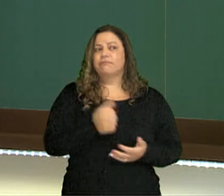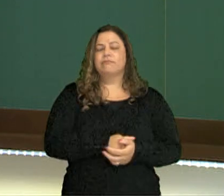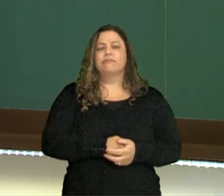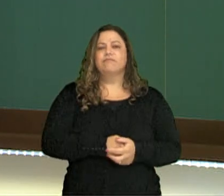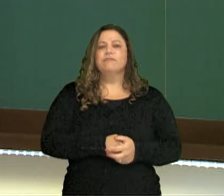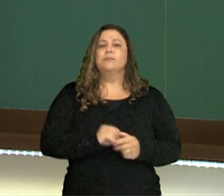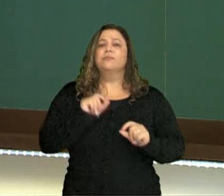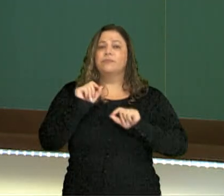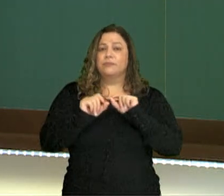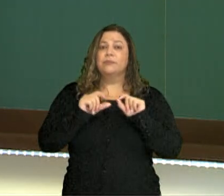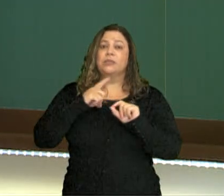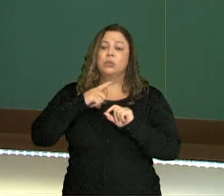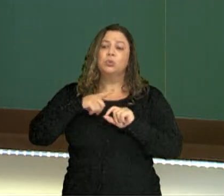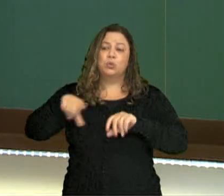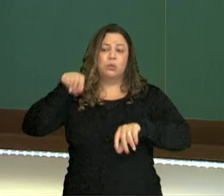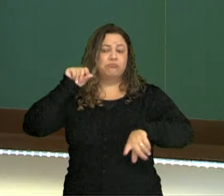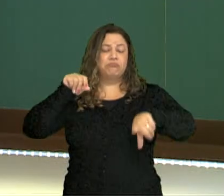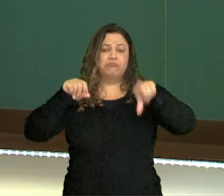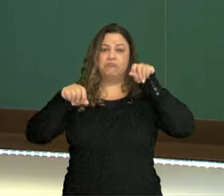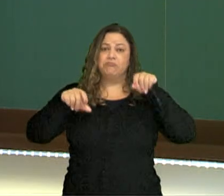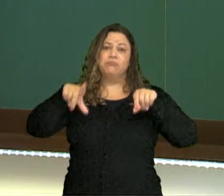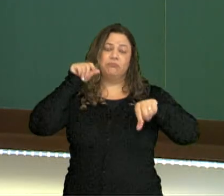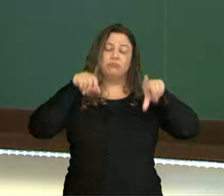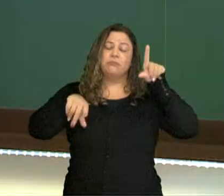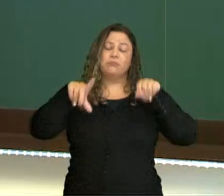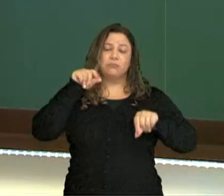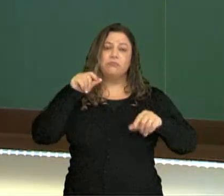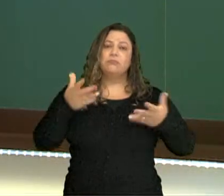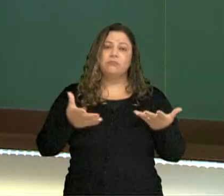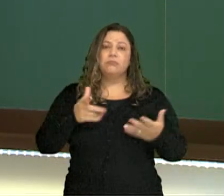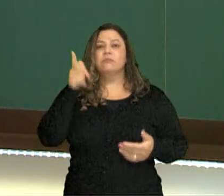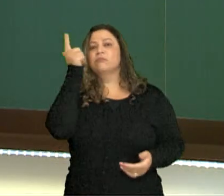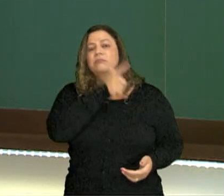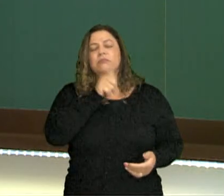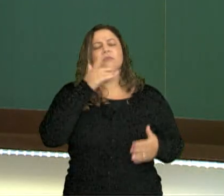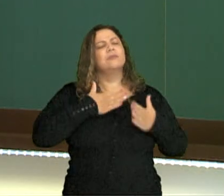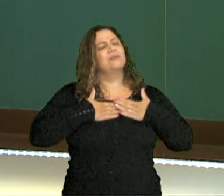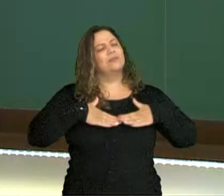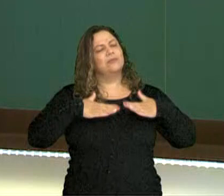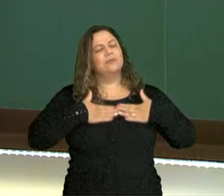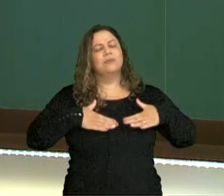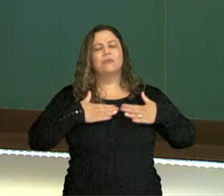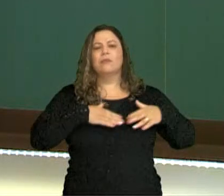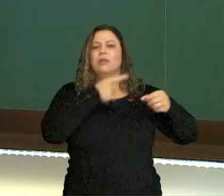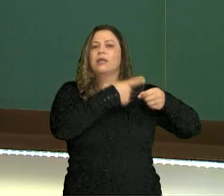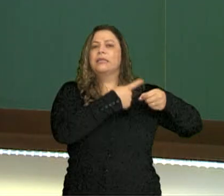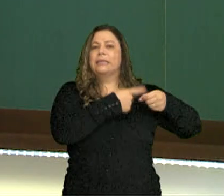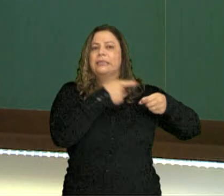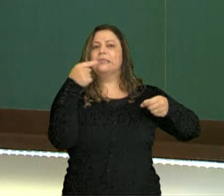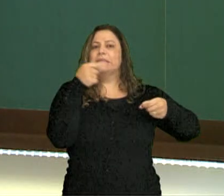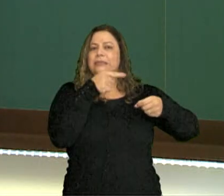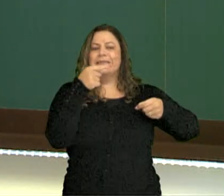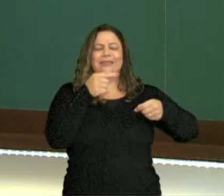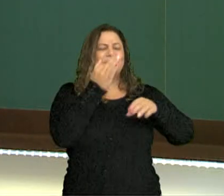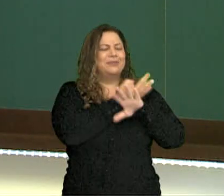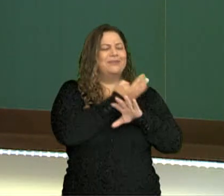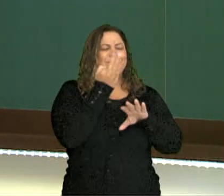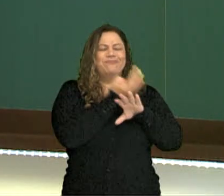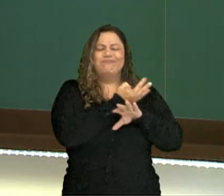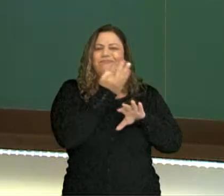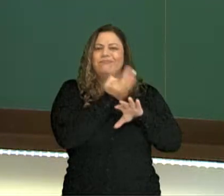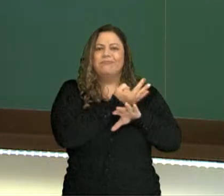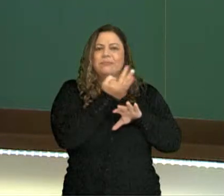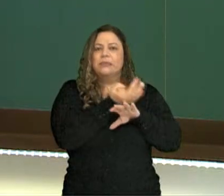tinham essa opção, elas conseguiam ter um conforto na cidade. E elas não aguentaram o